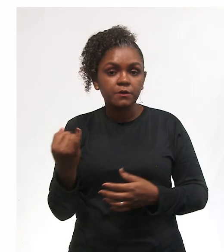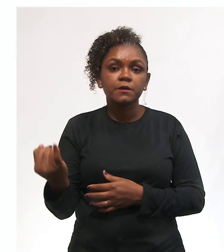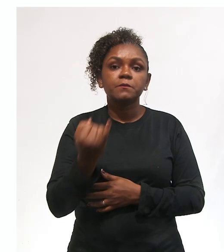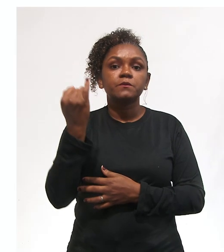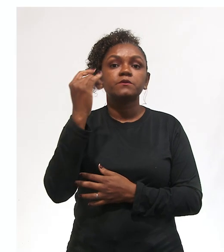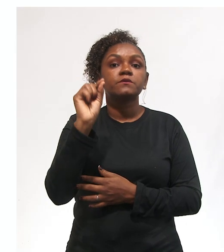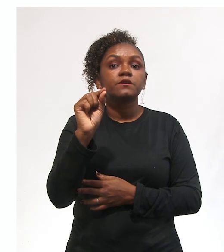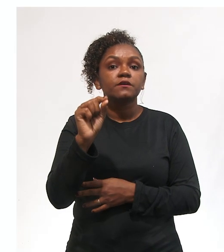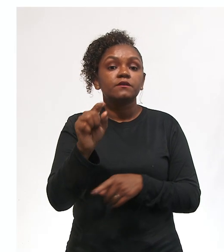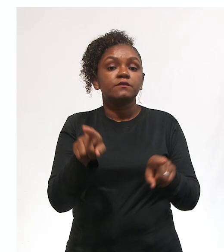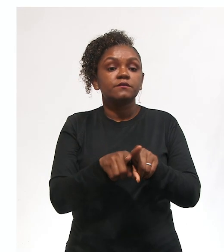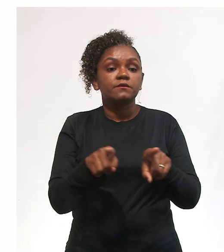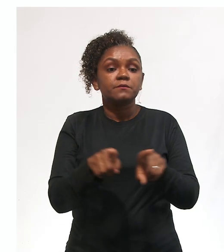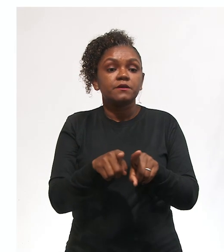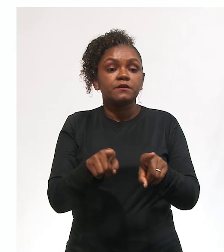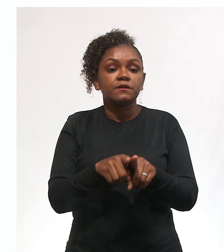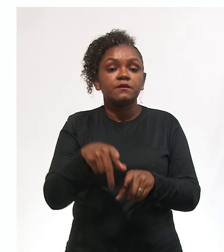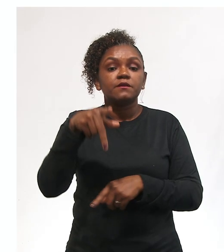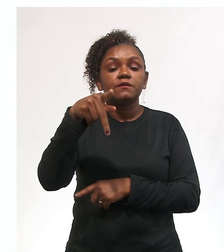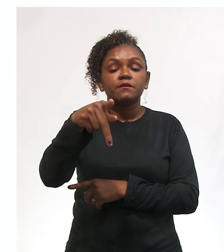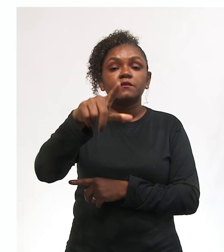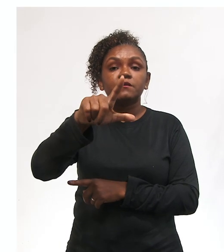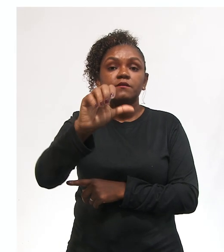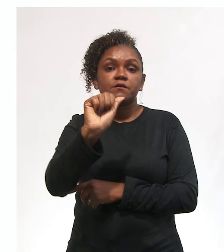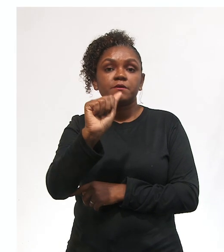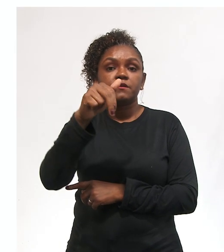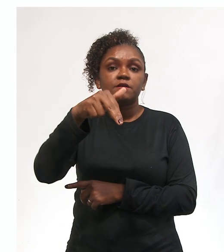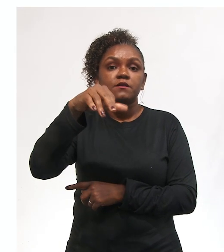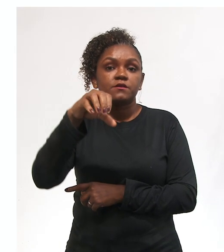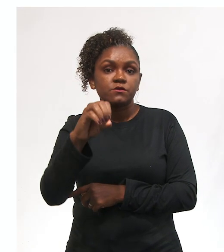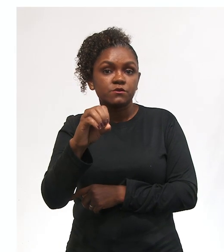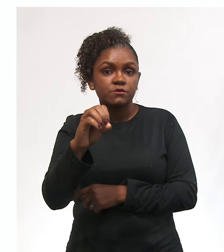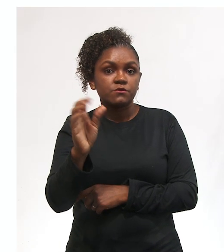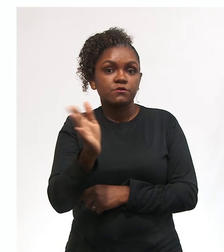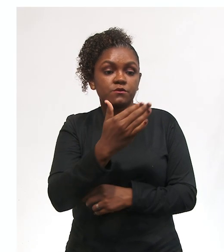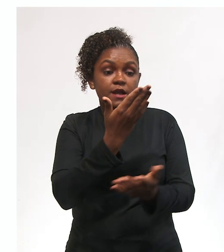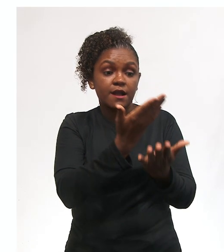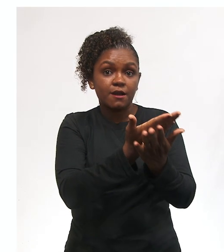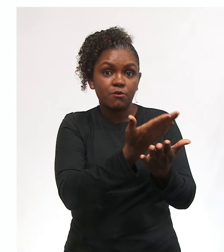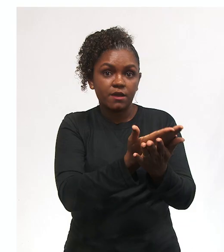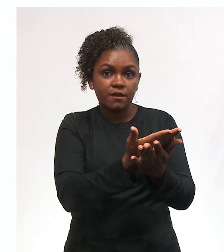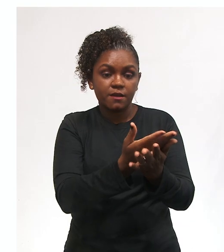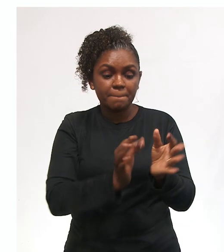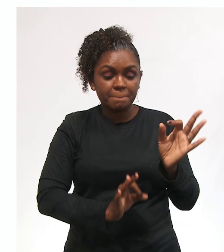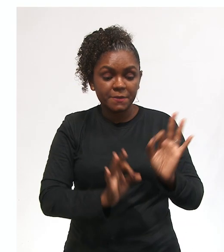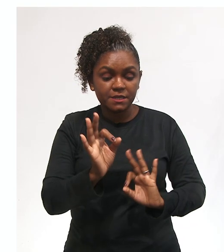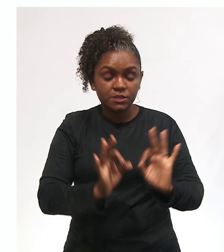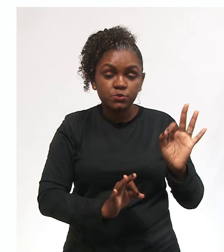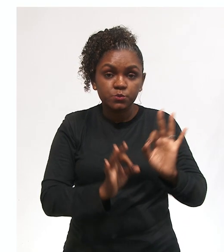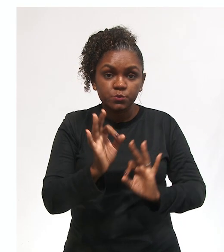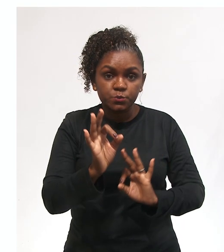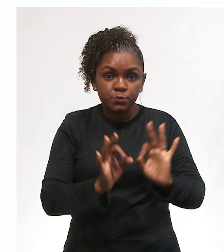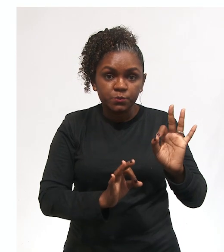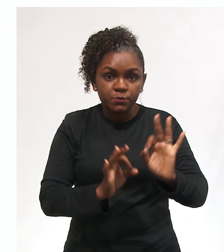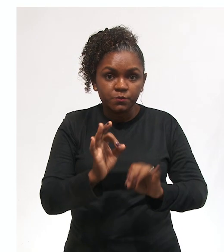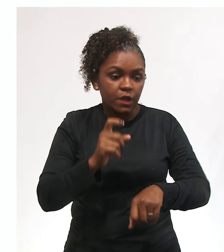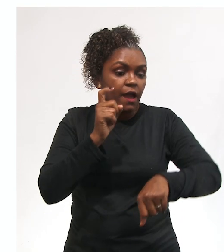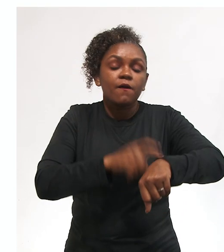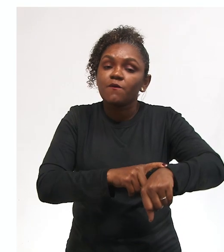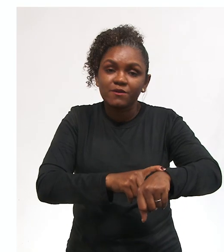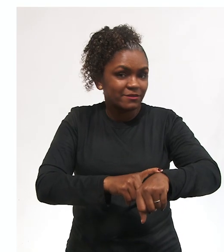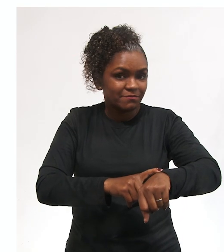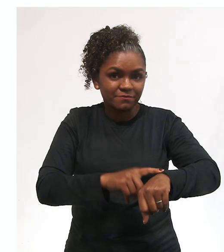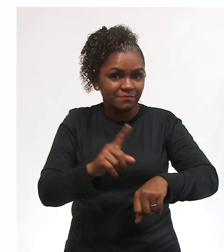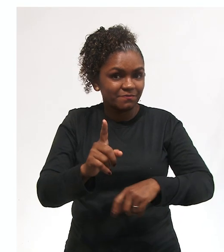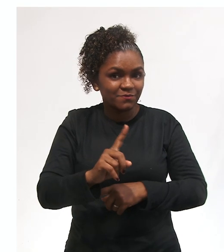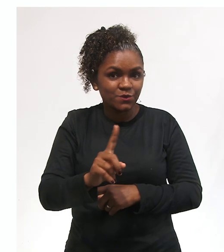do plano de aula, porque dentro desse macro, desse micro, a gente não está falando do plano de aula do dia, daquela parte da hora, né? Vou